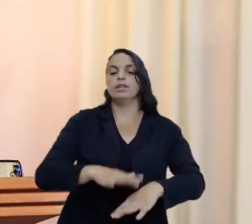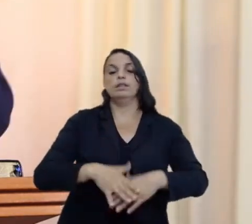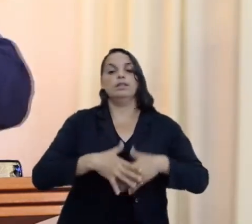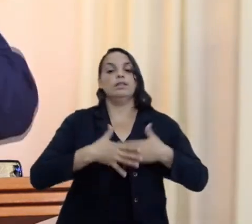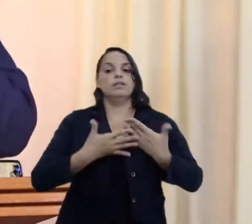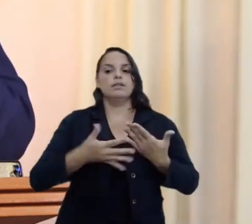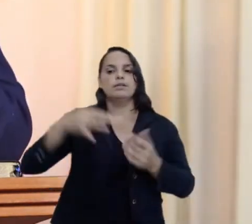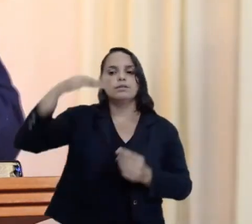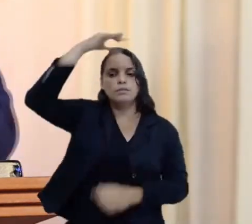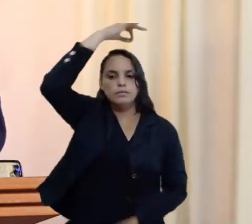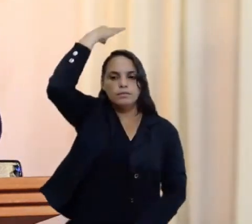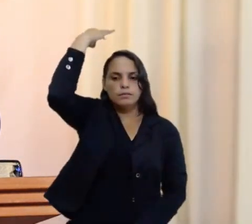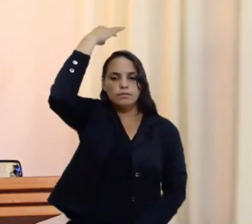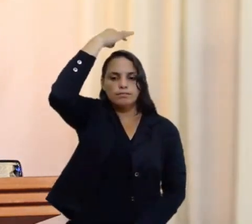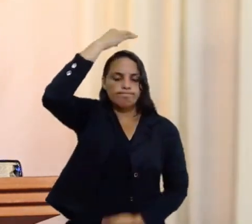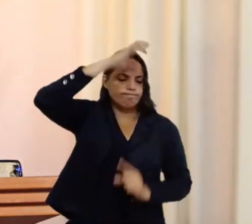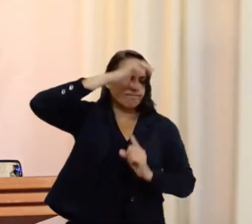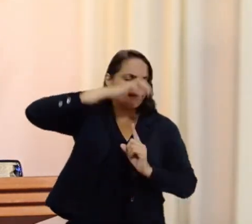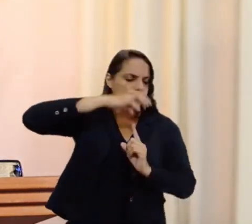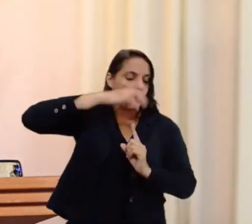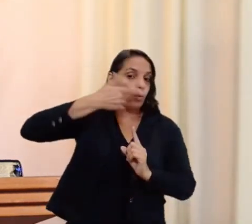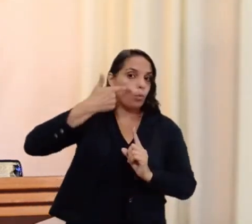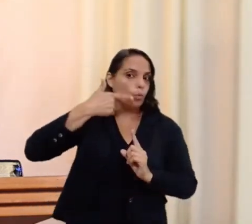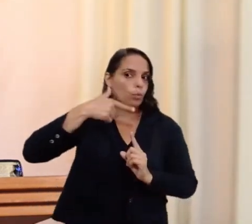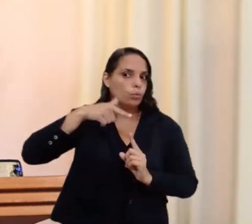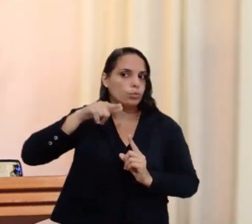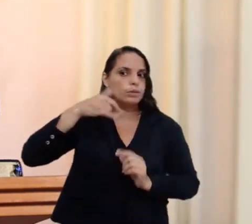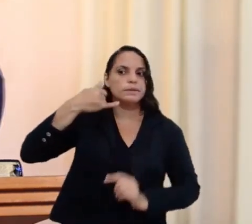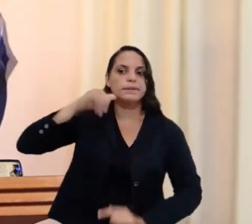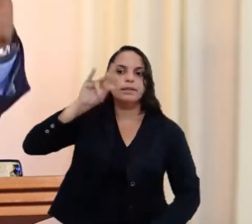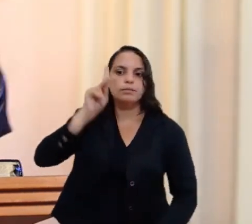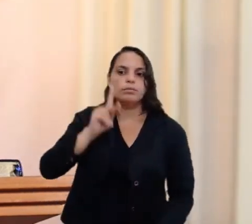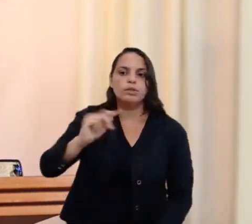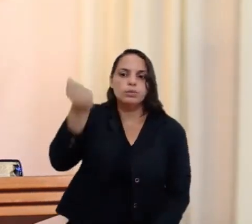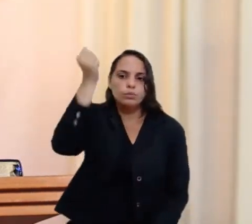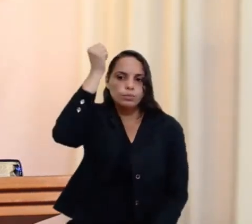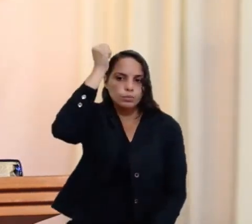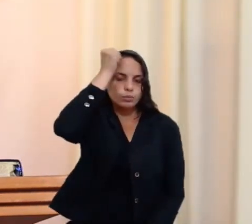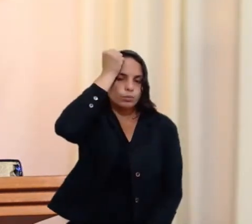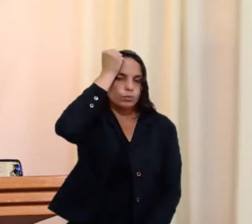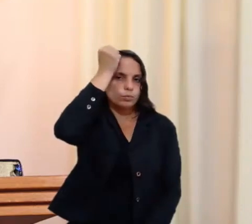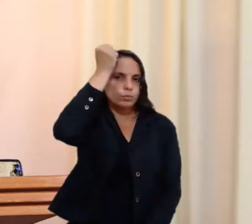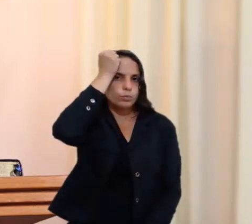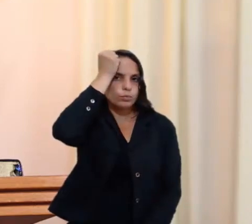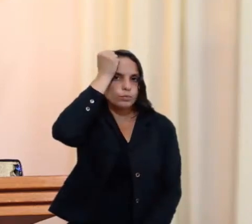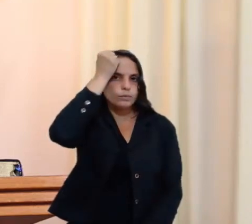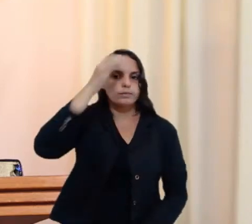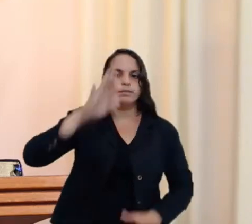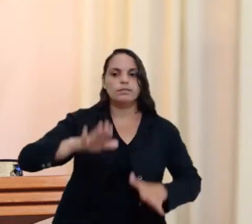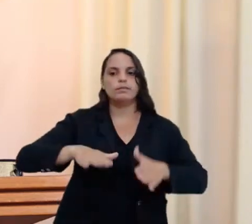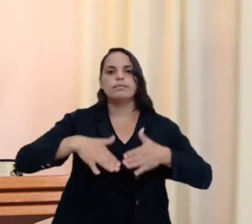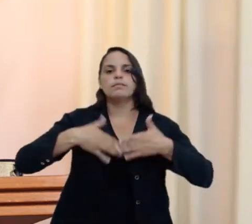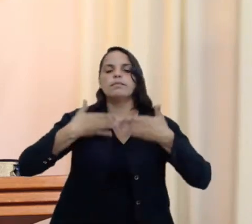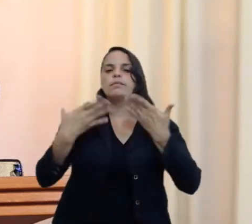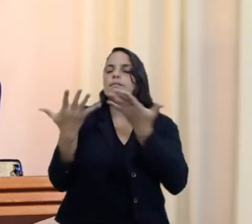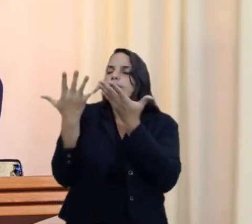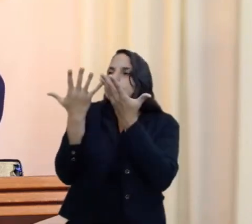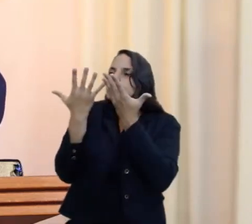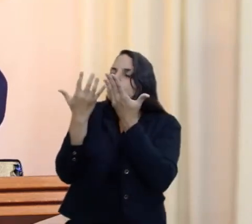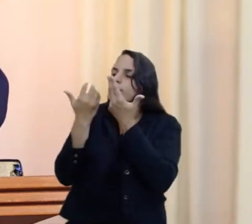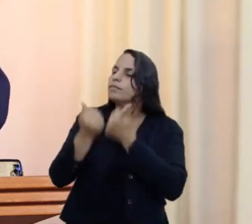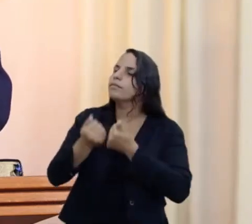tem outra obra. Quando a pessoa é arrependida, quando ela se arrepende, ela aceita a influência do Espírito